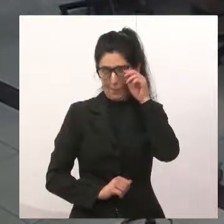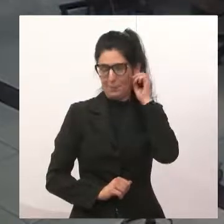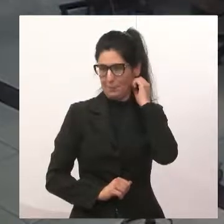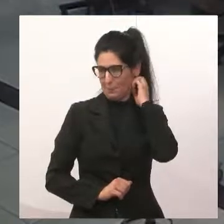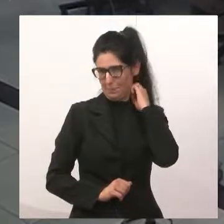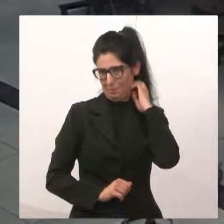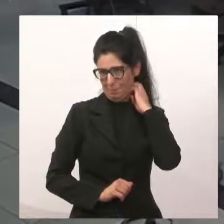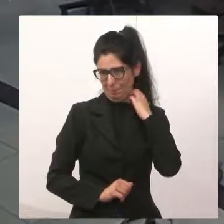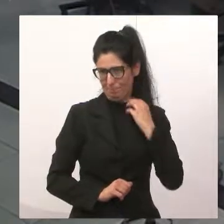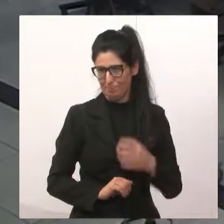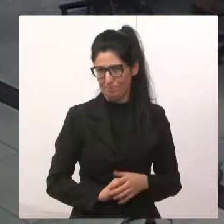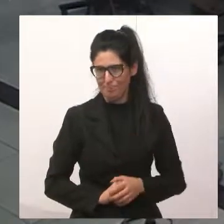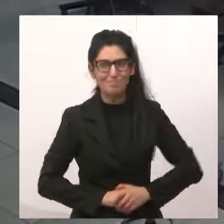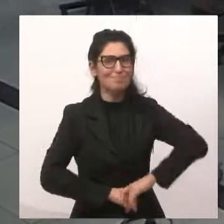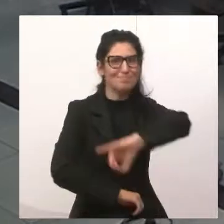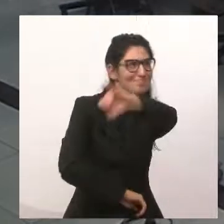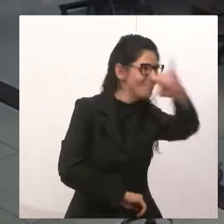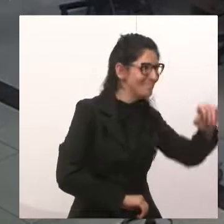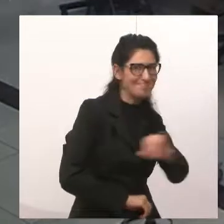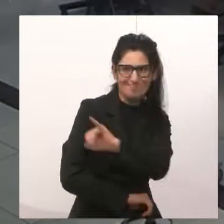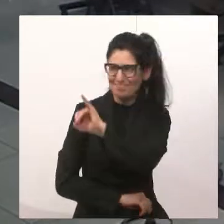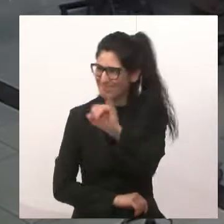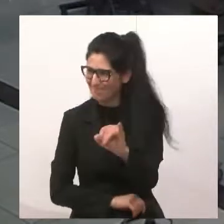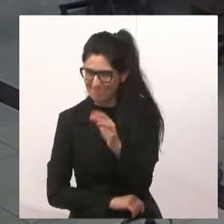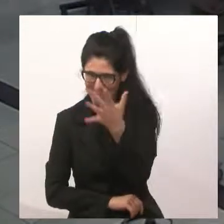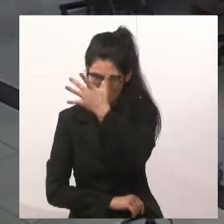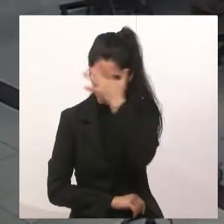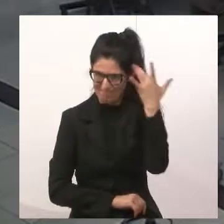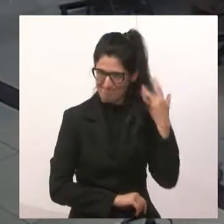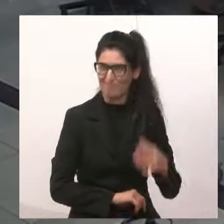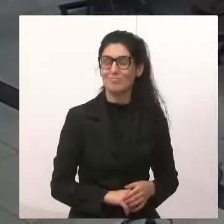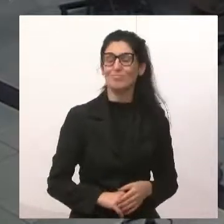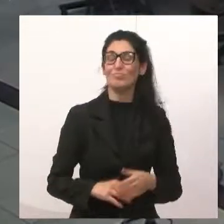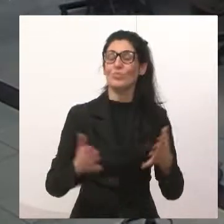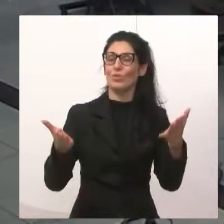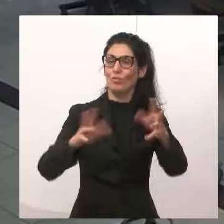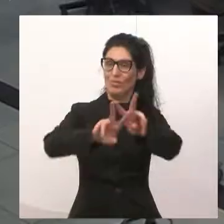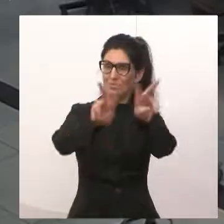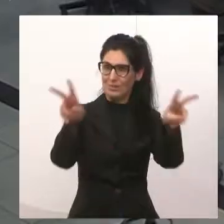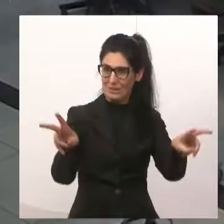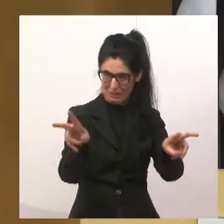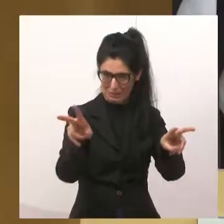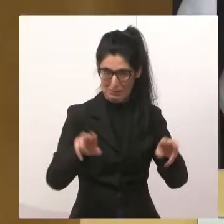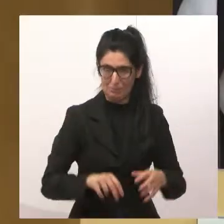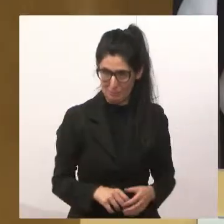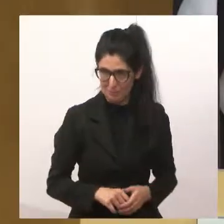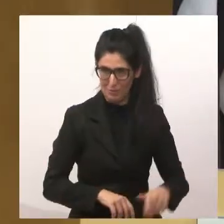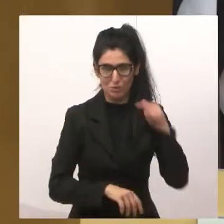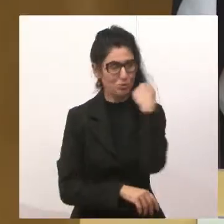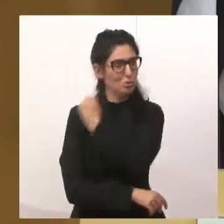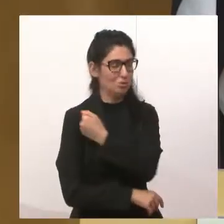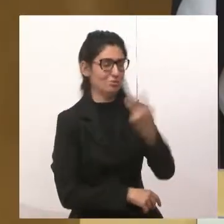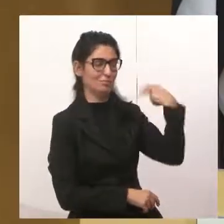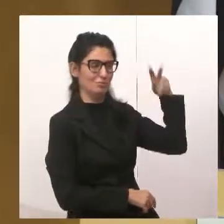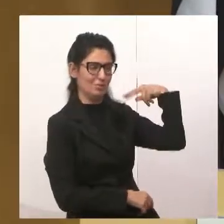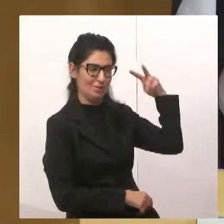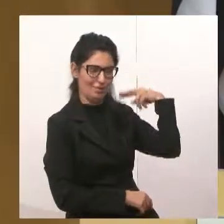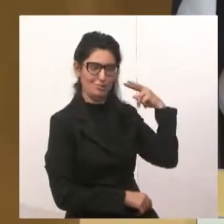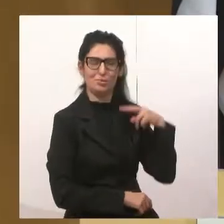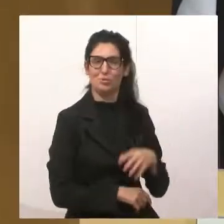Quero cumprimentar todos que nos acompanham e hoje aqui eu quero levantar um tema que interessa a todos nós, vereadores e